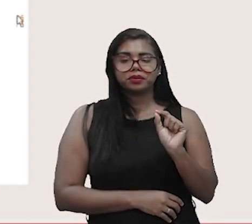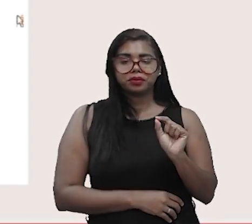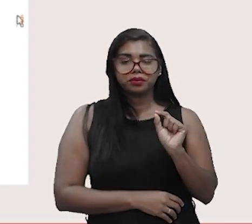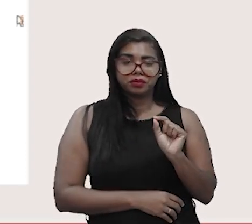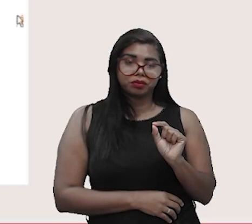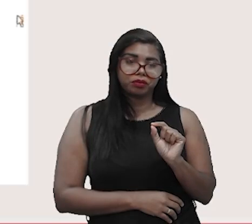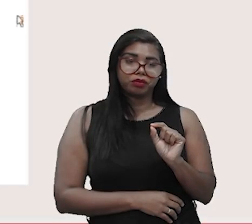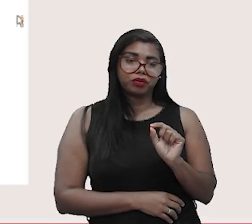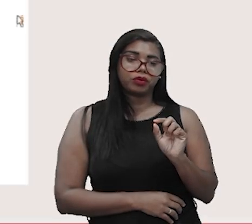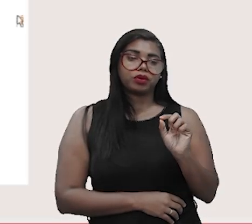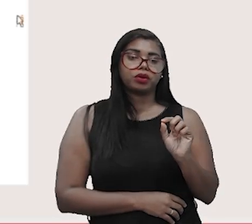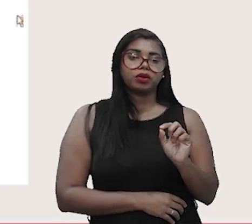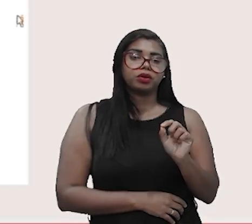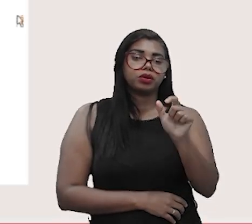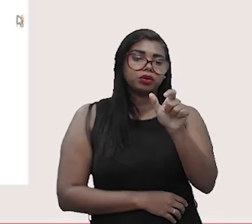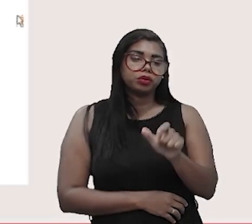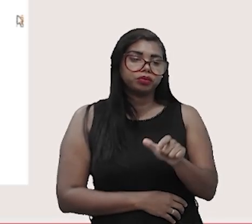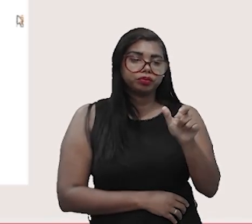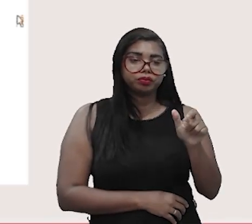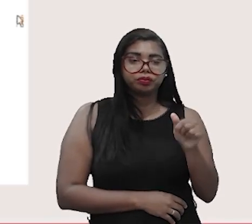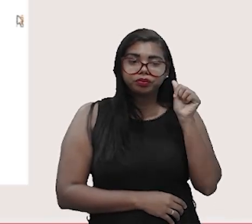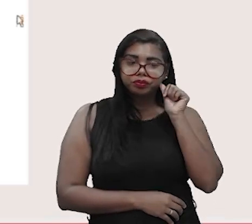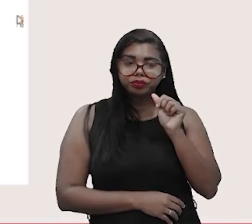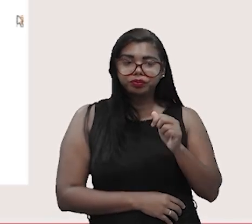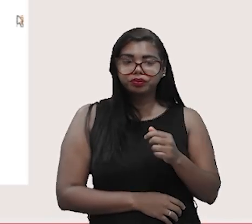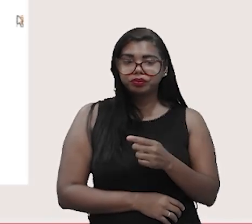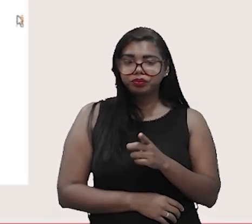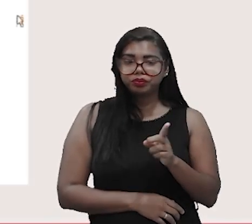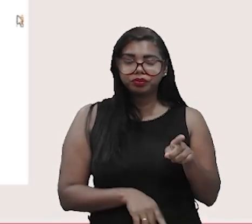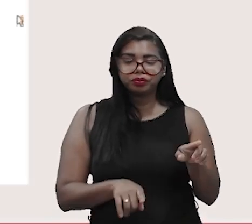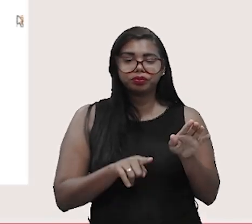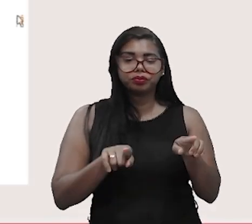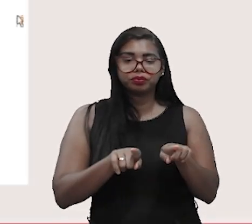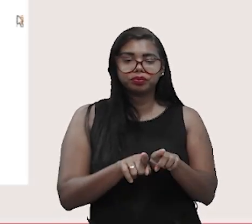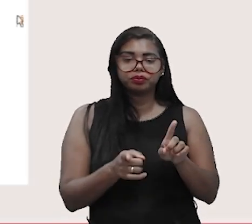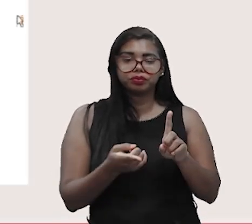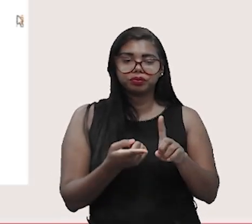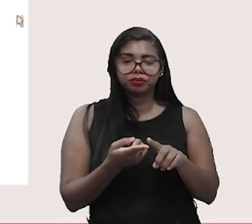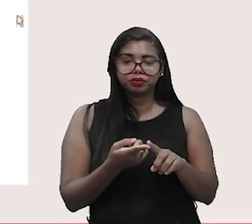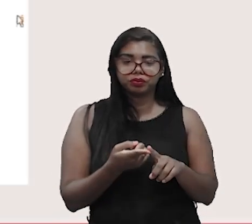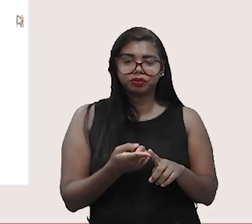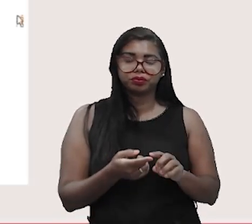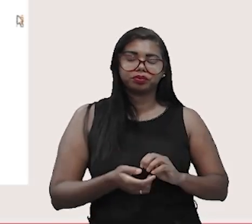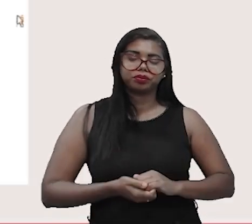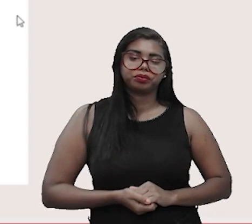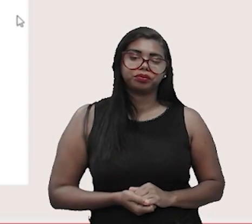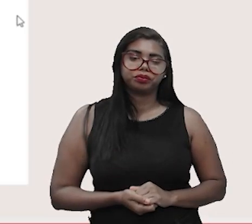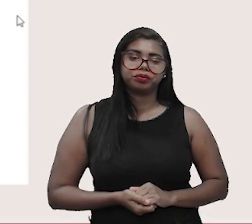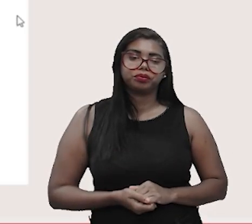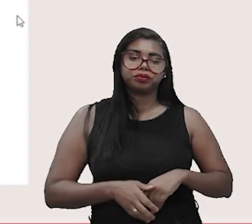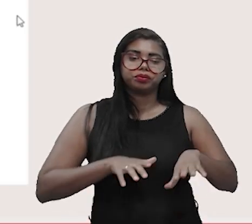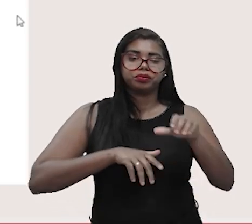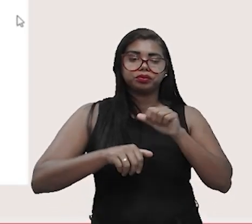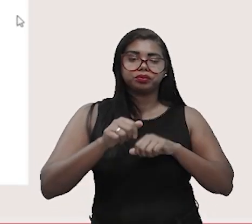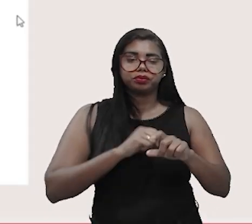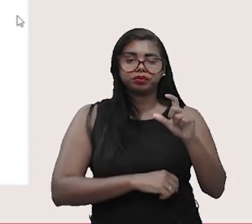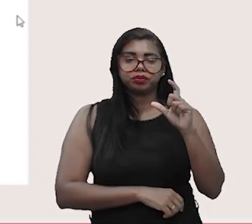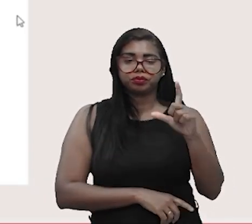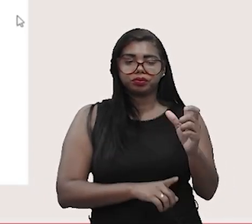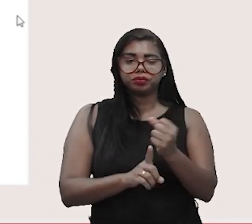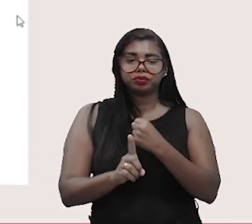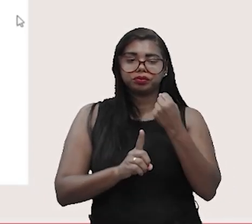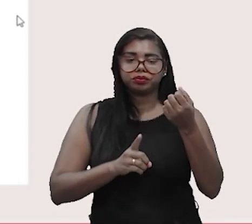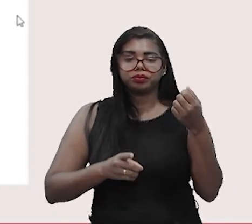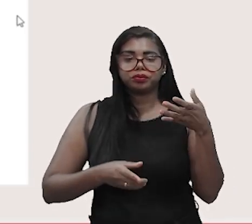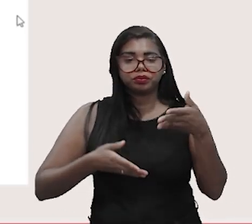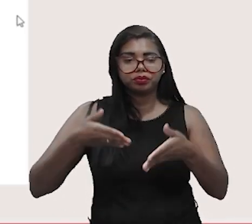da diferença de escolaridade entre os falantes. Não, a inadequação não é essa. Não é? Nível social dos participantes